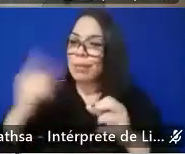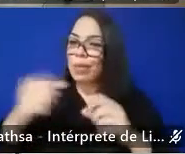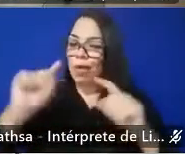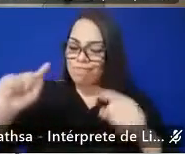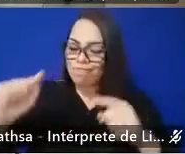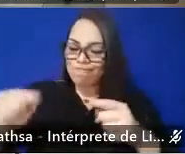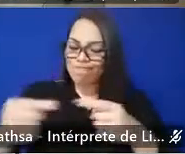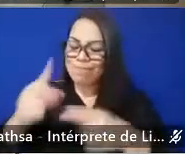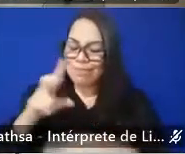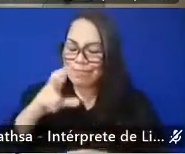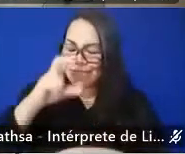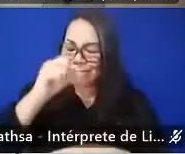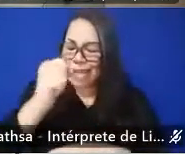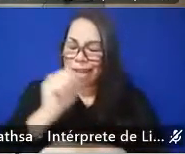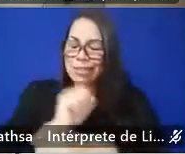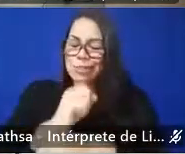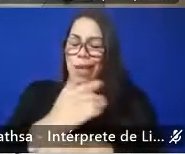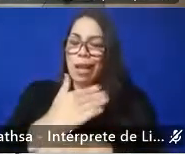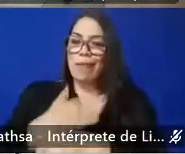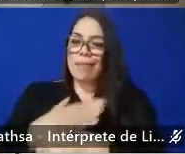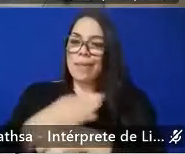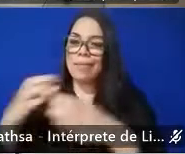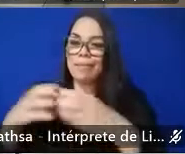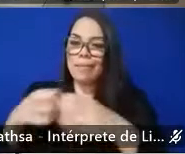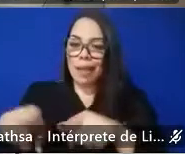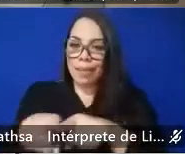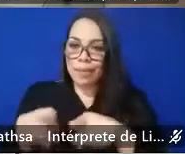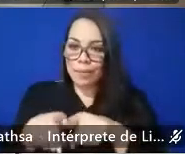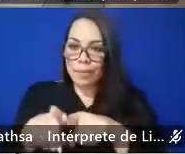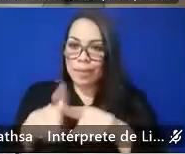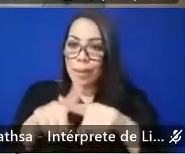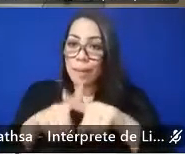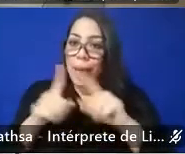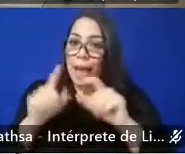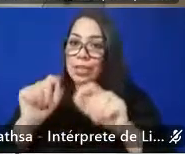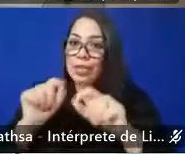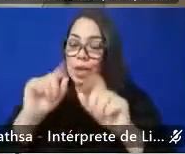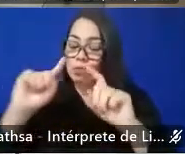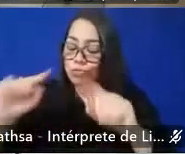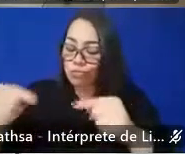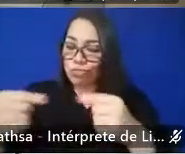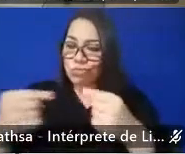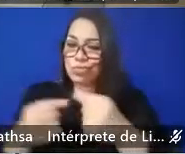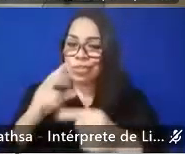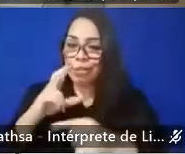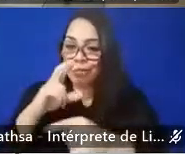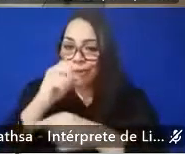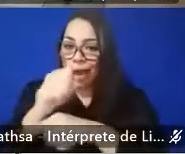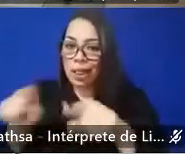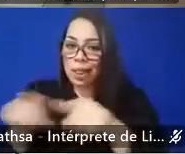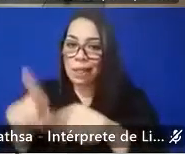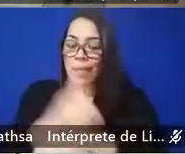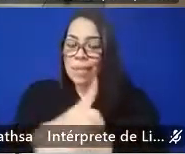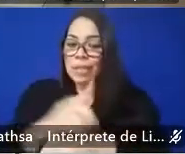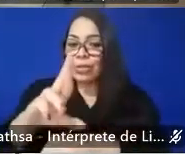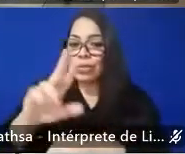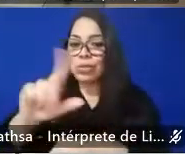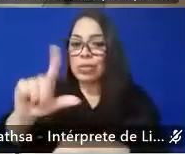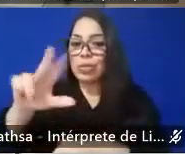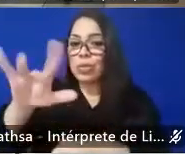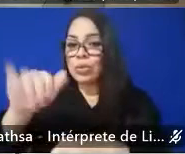aguarda e a minha equipe e certamente foi o grande desafio da Dra Luciana bem como de seus